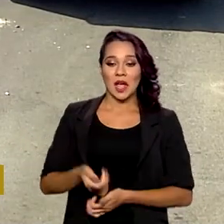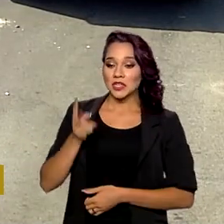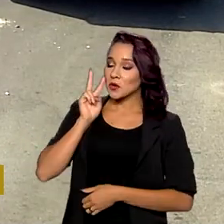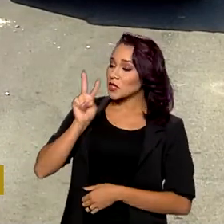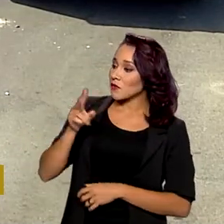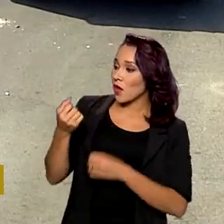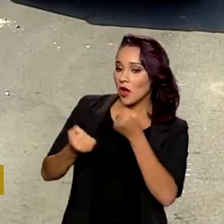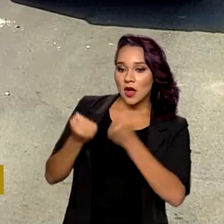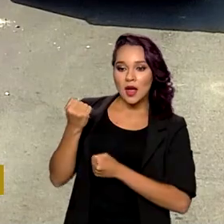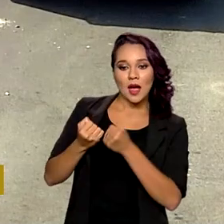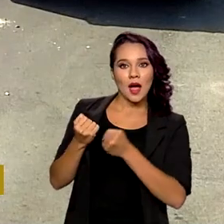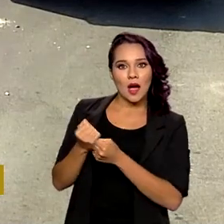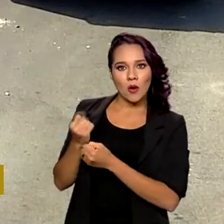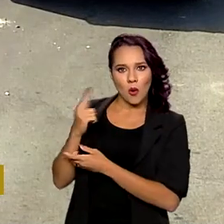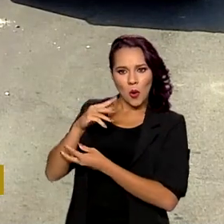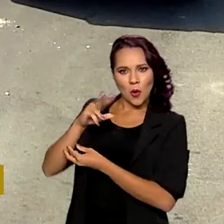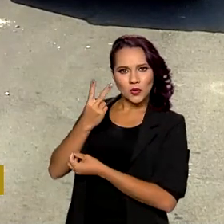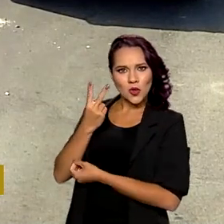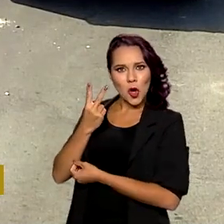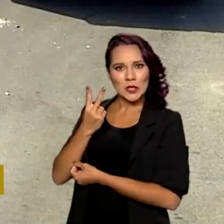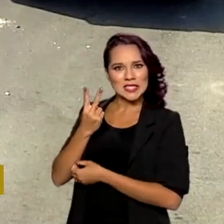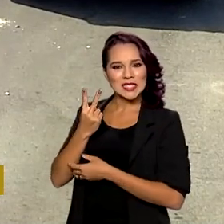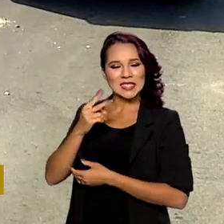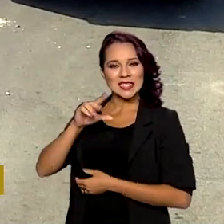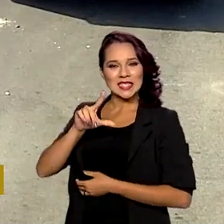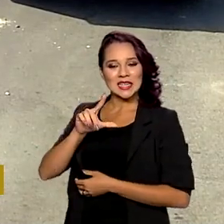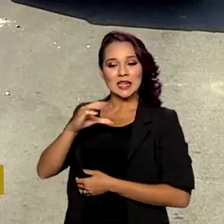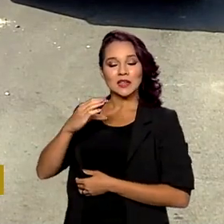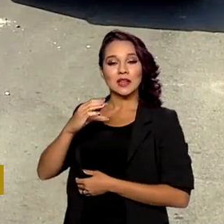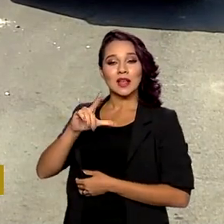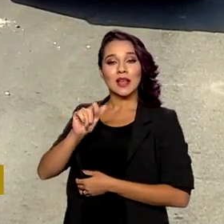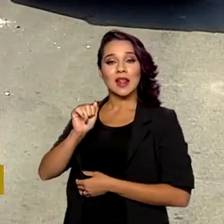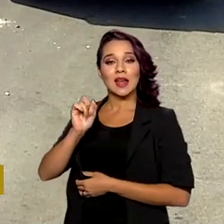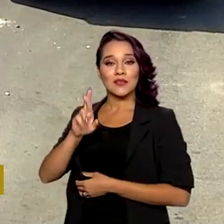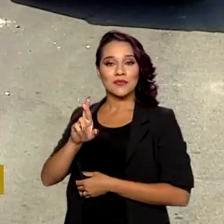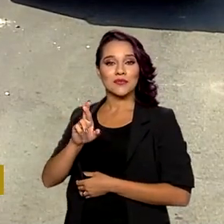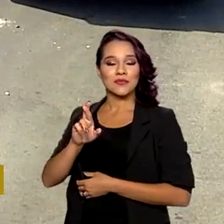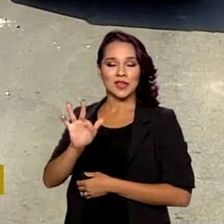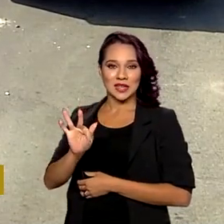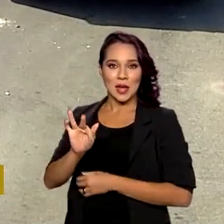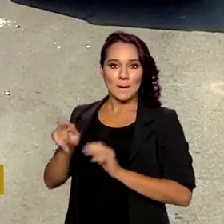o carro lagarto anfíbio. É o Clanf da Marinha do Brasil.